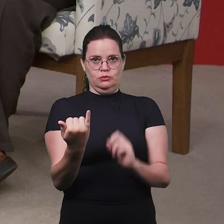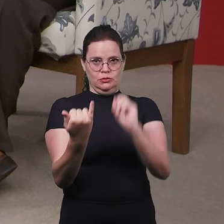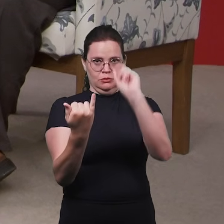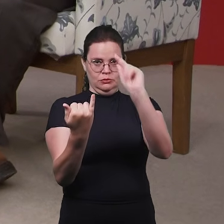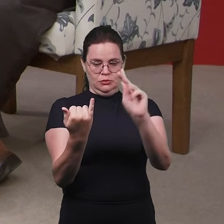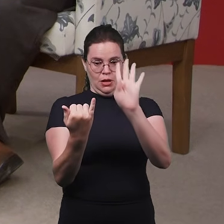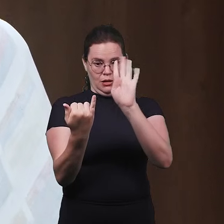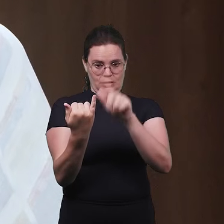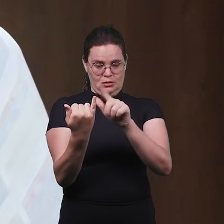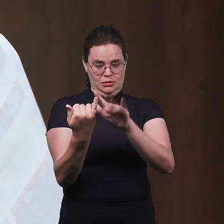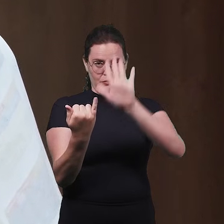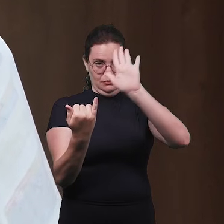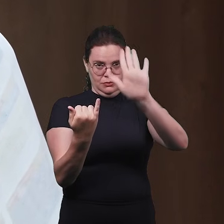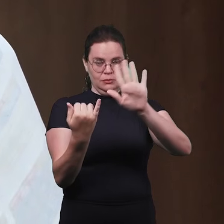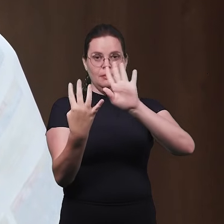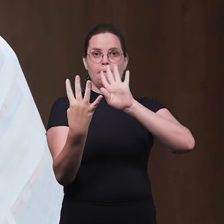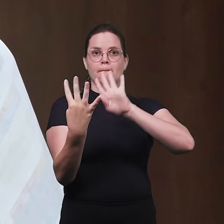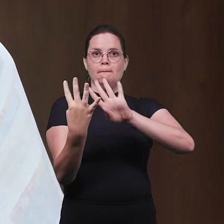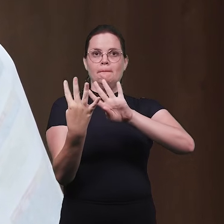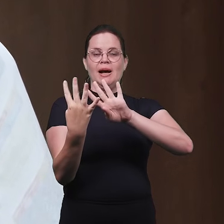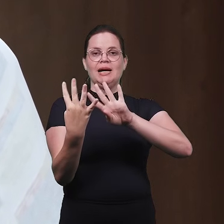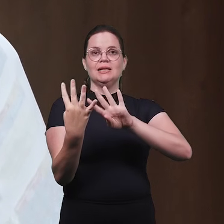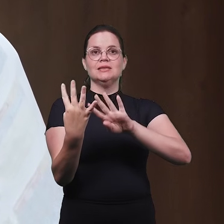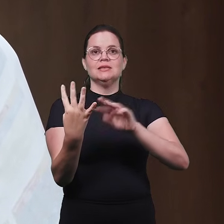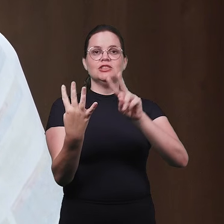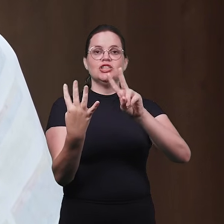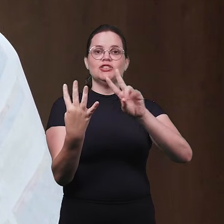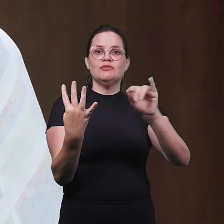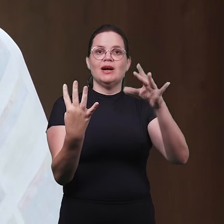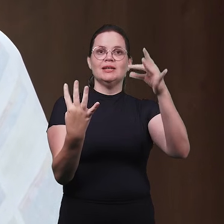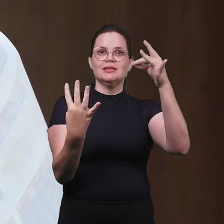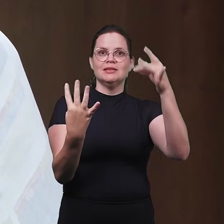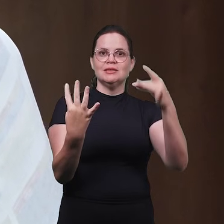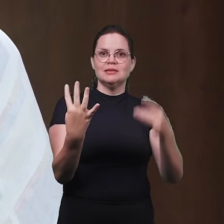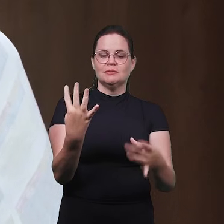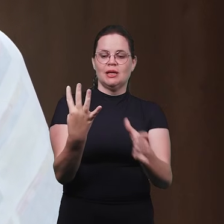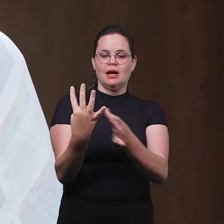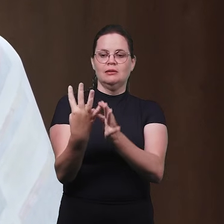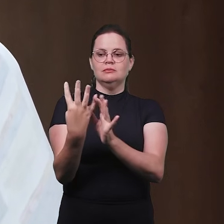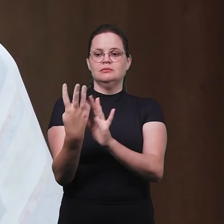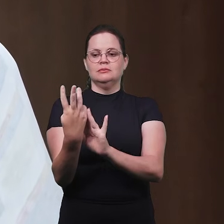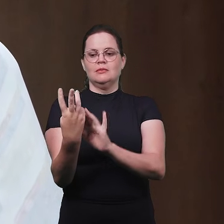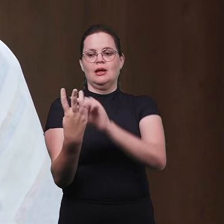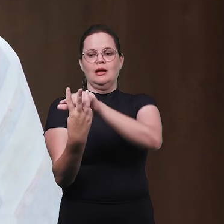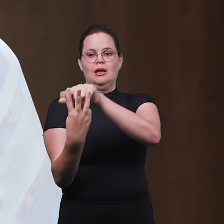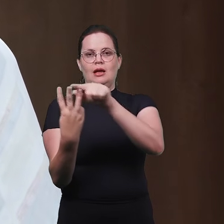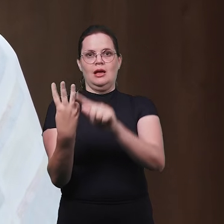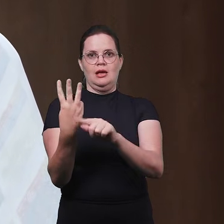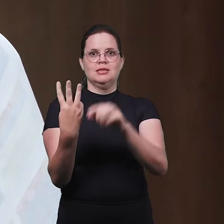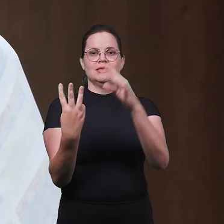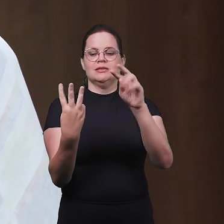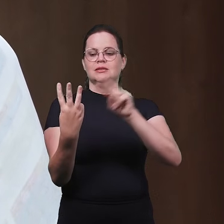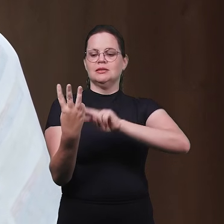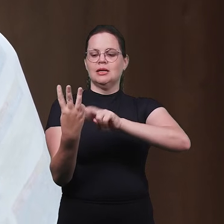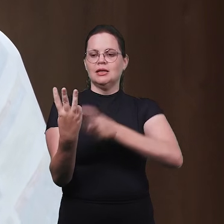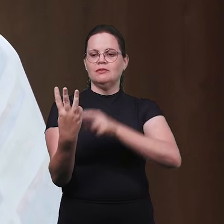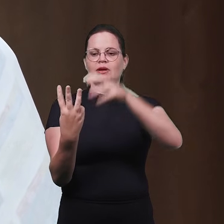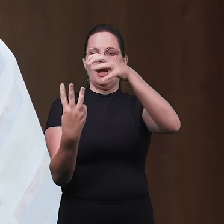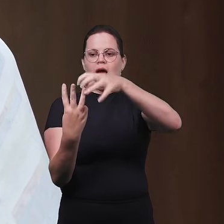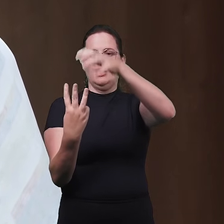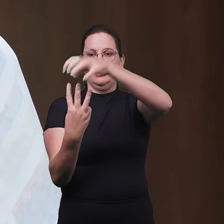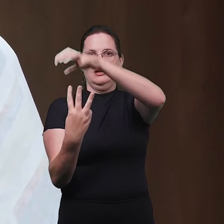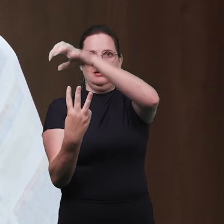Vão focar na explicação de que os animais representam os reinos. Então, 2 textos